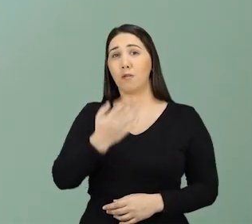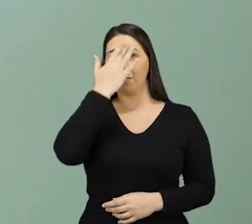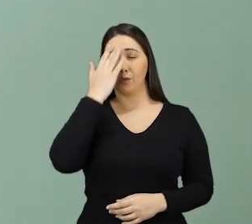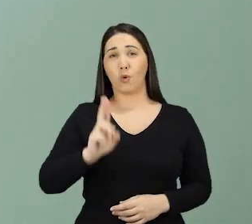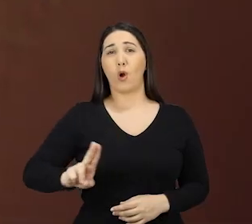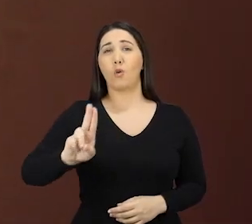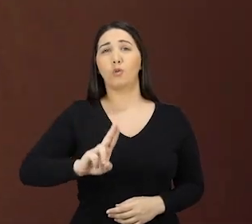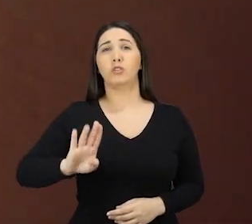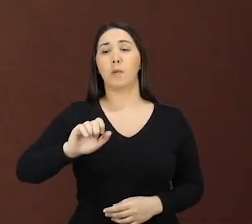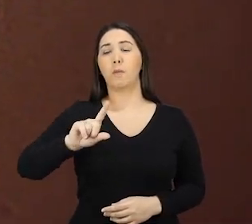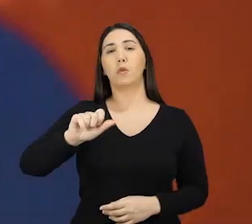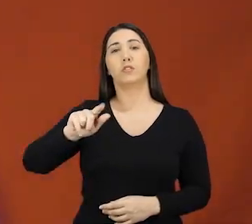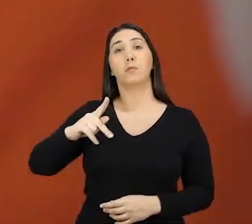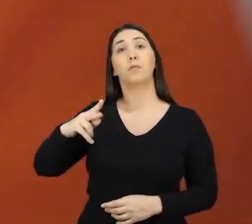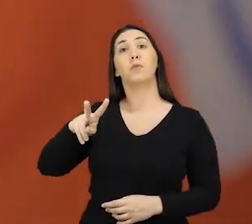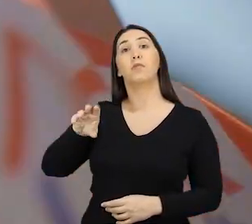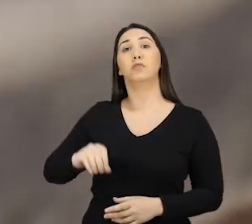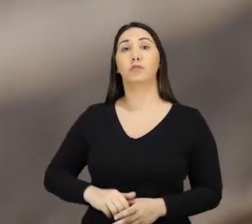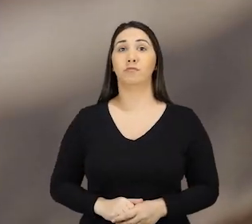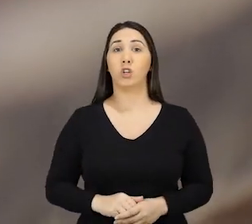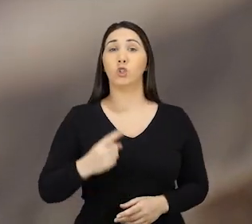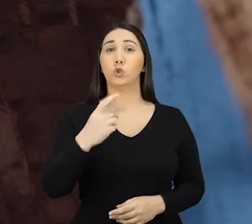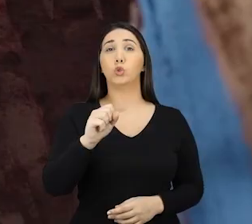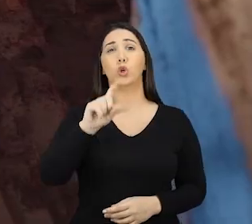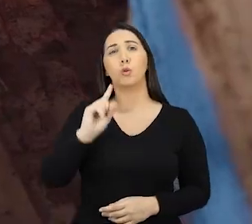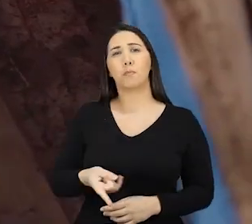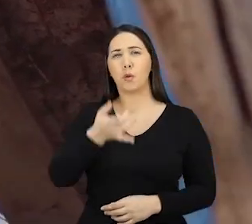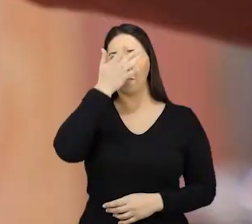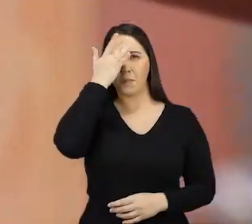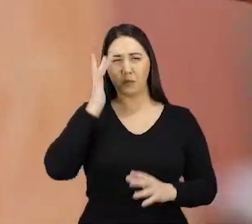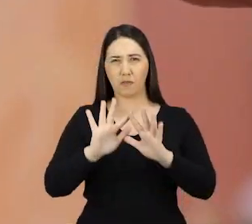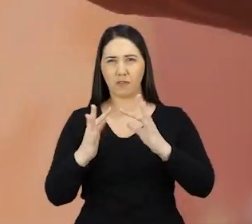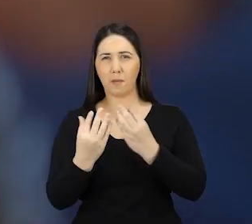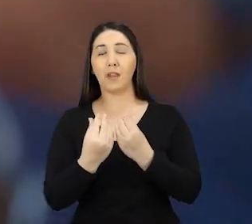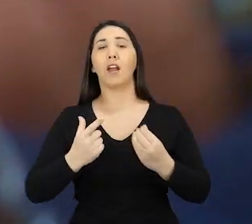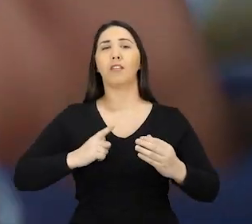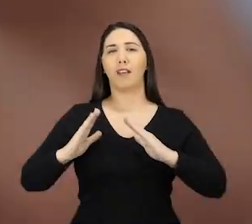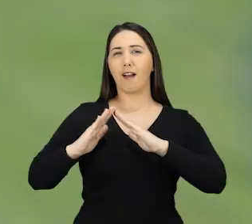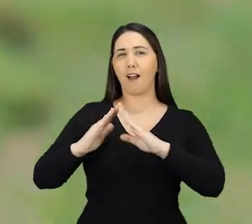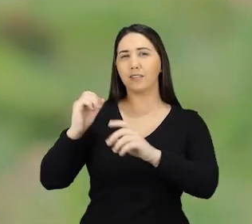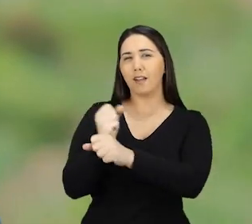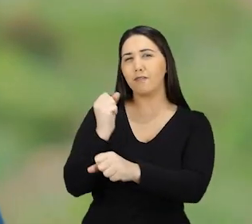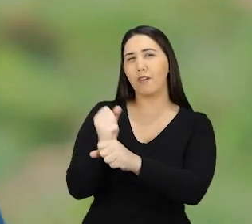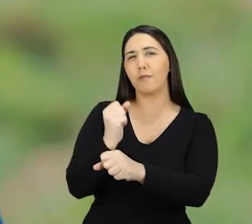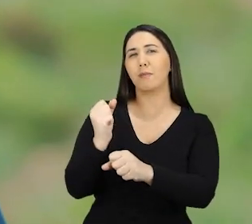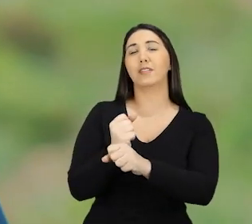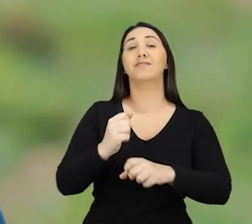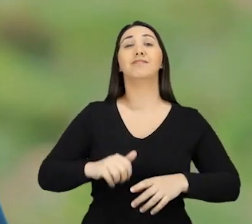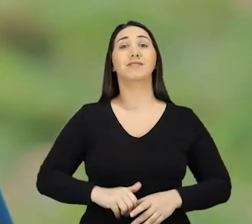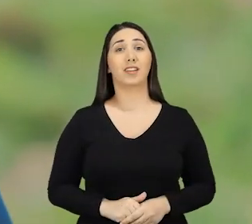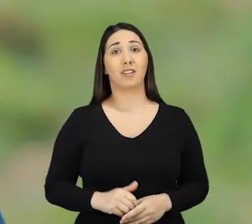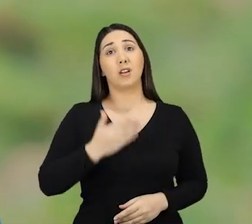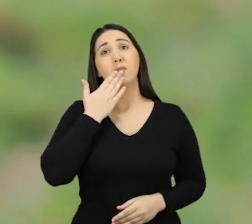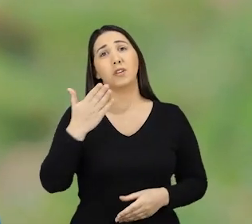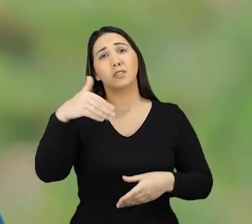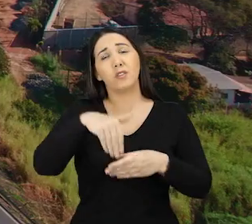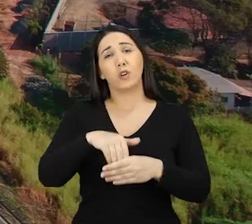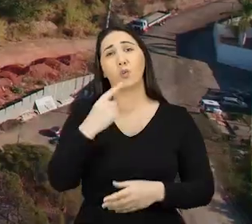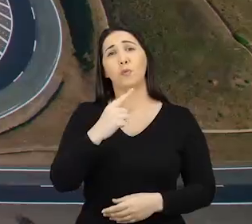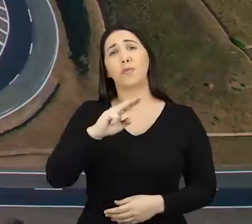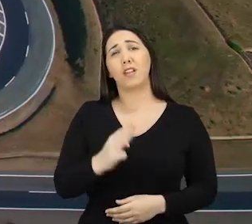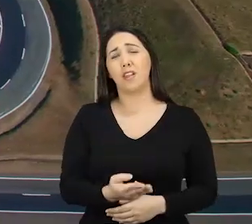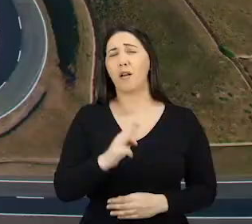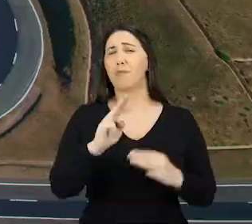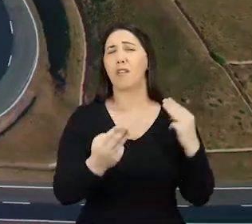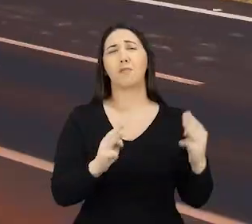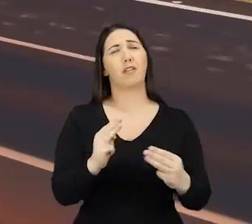do Povo, para as mais de 18 mil famílias que tiveram suas casas reformadas no Viver Melhor. Eu quero o seu voto pelos milhões de paulistas que